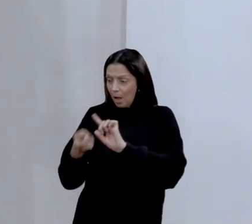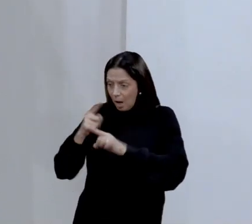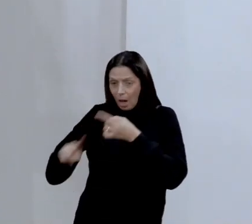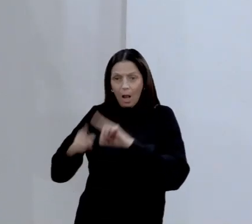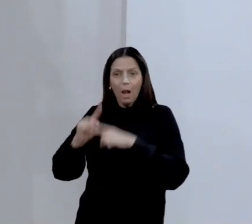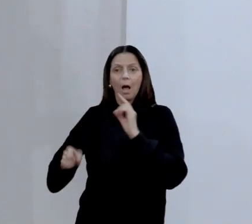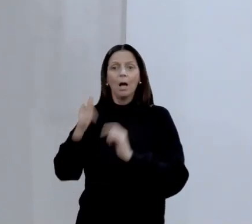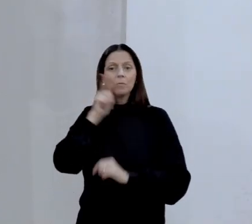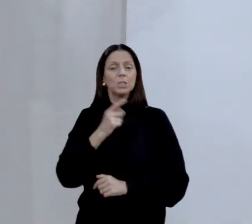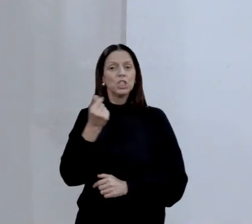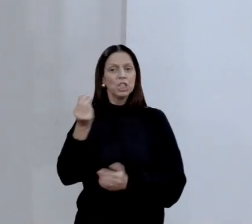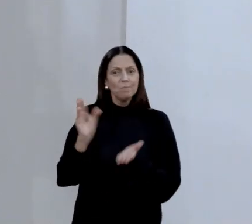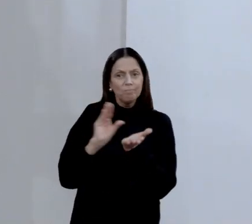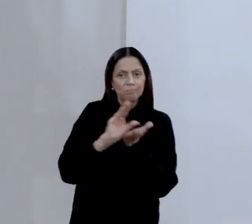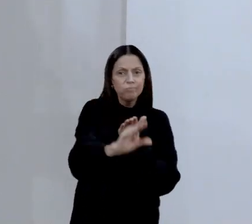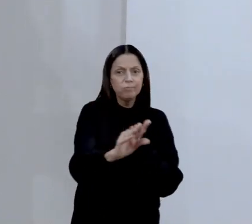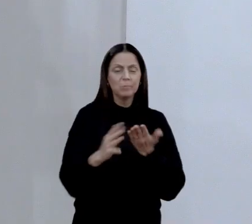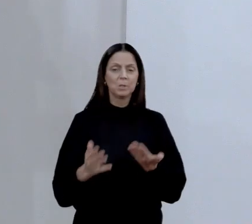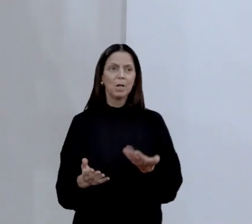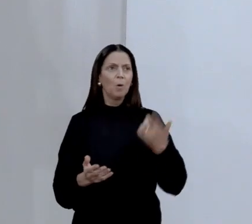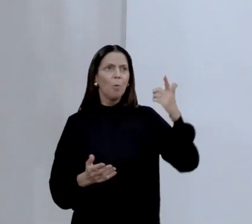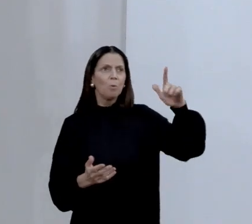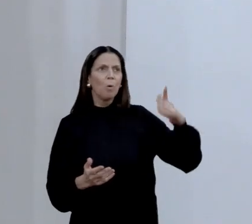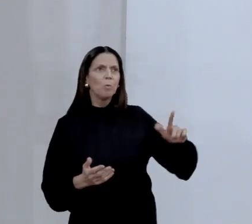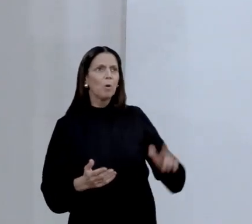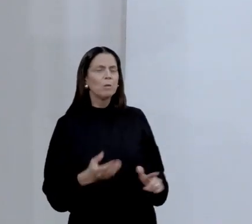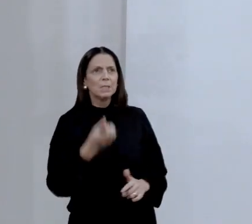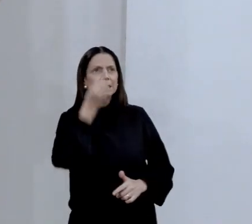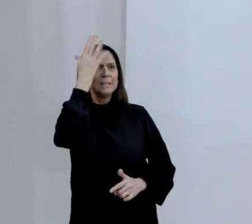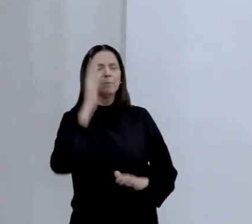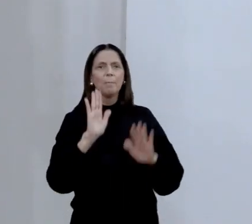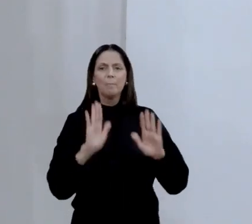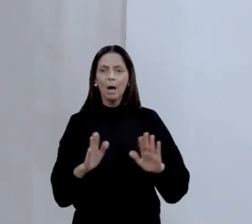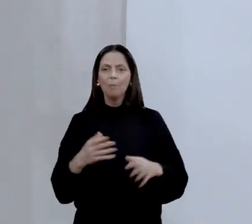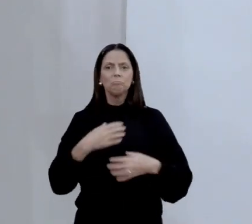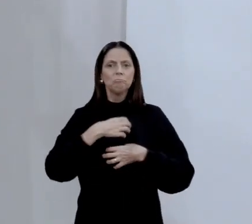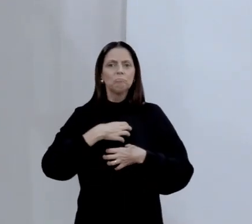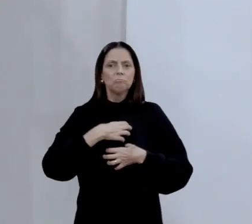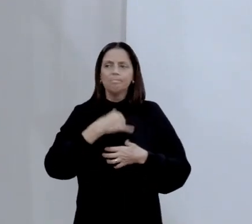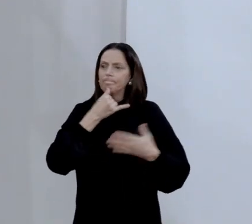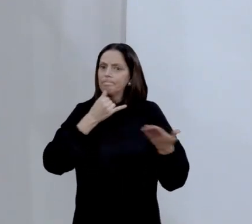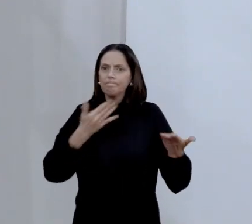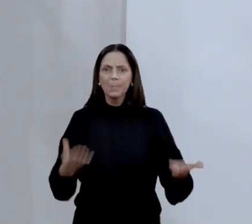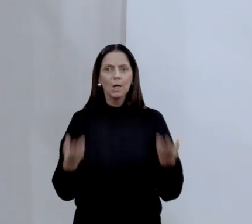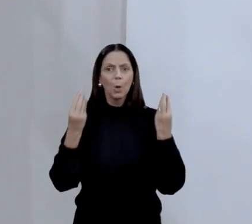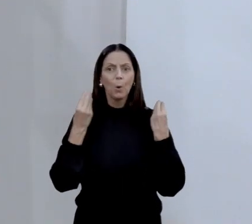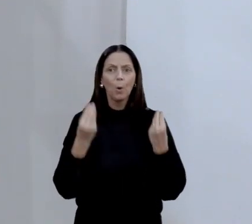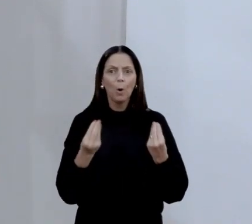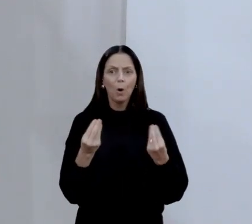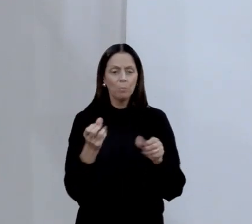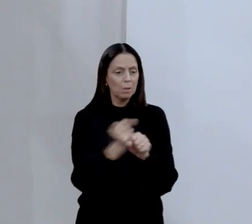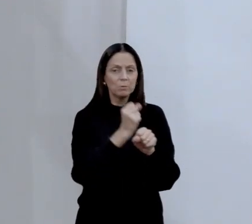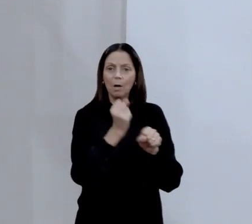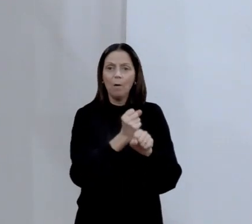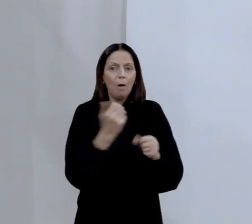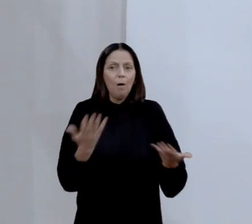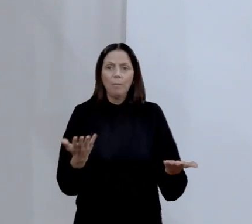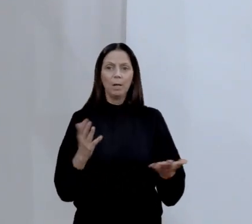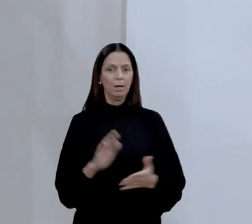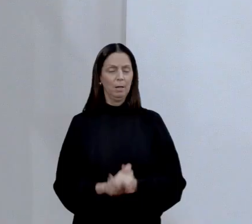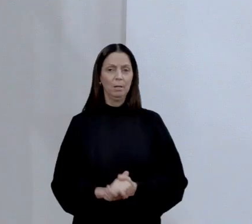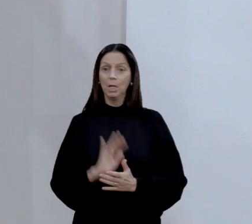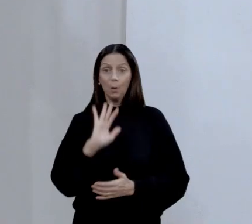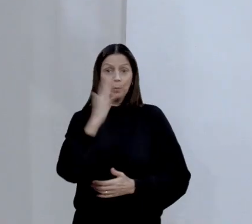me vem à memória tantos outros, né, mas enfim, e infelizmente, né, essas obras, né, hoje eu ainda cobrava do secretário